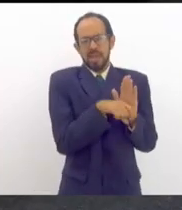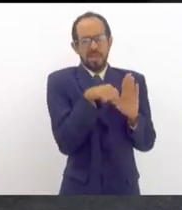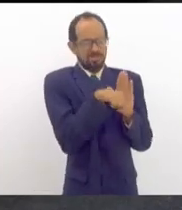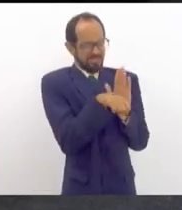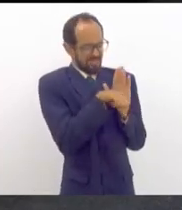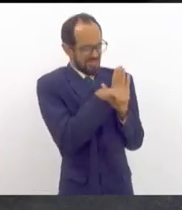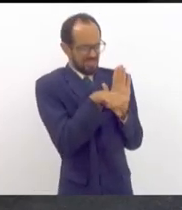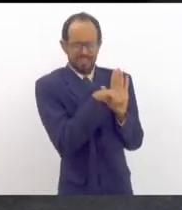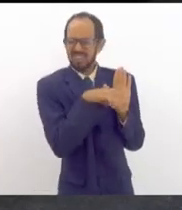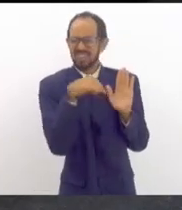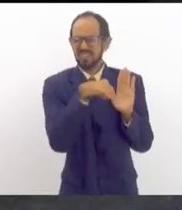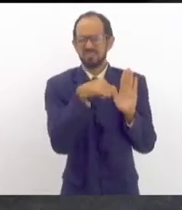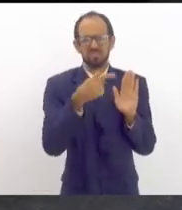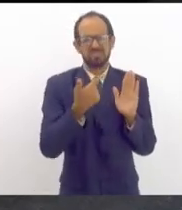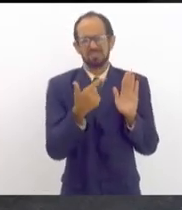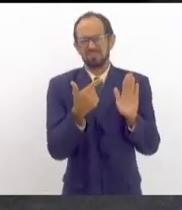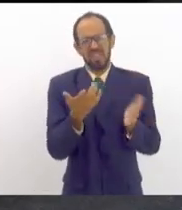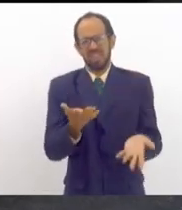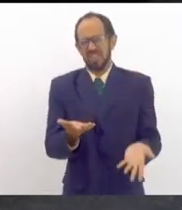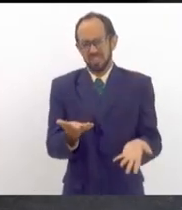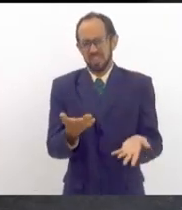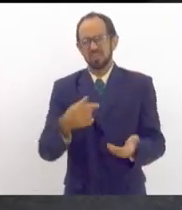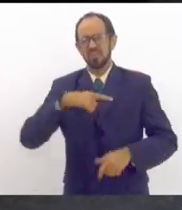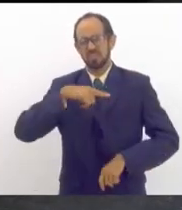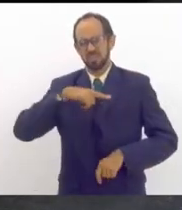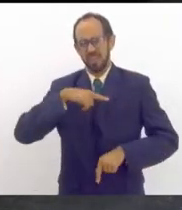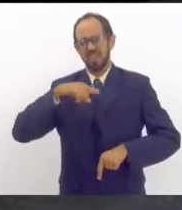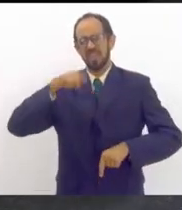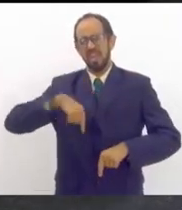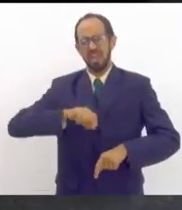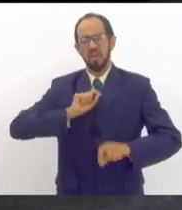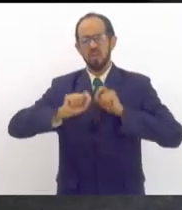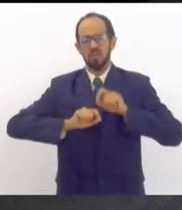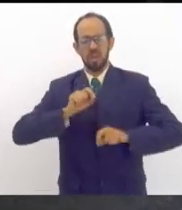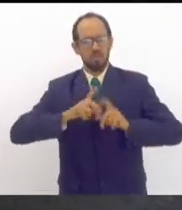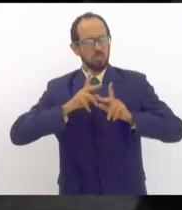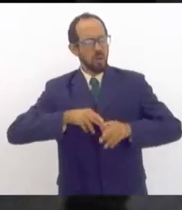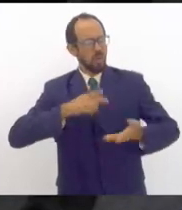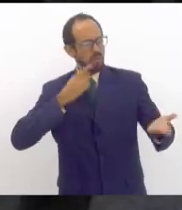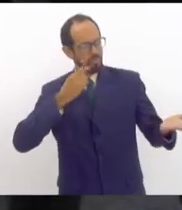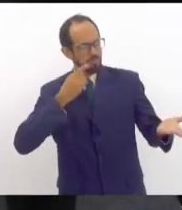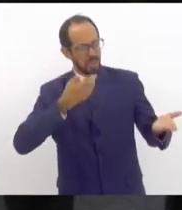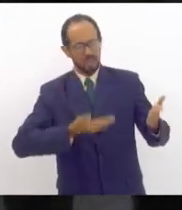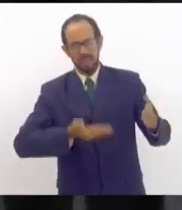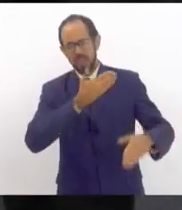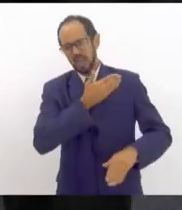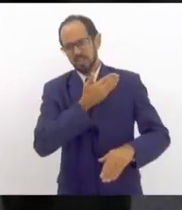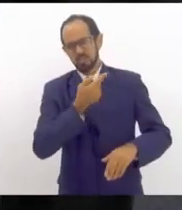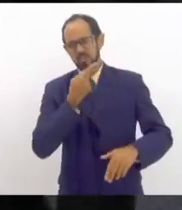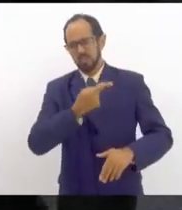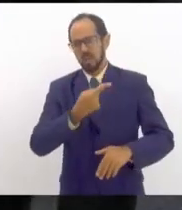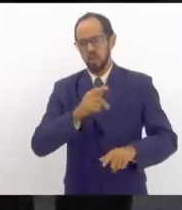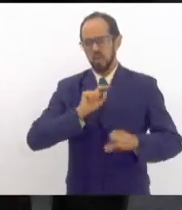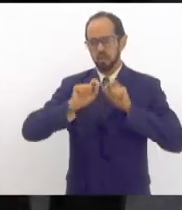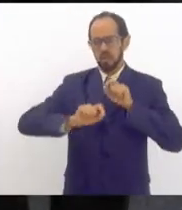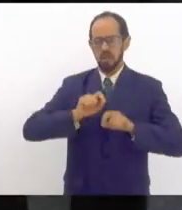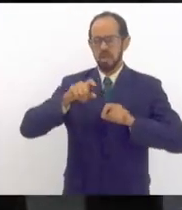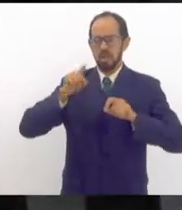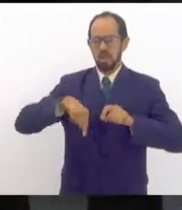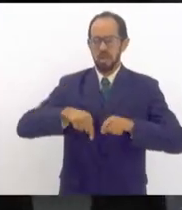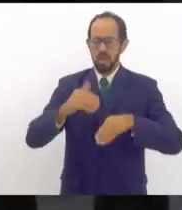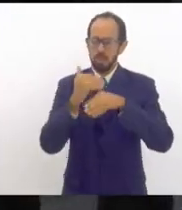nenhuma aqui o que existe assim como a deputada que é minha antecedeu falou é